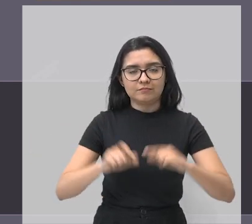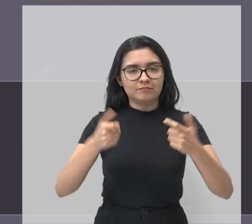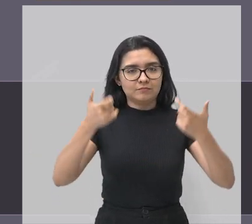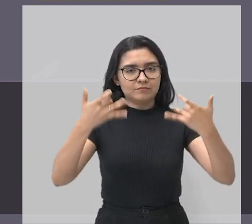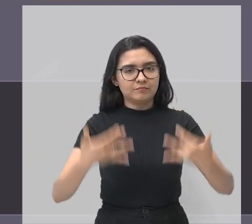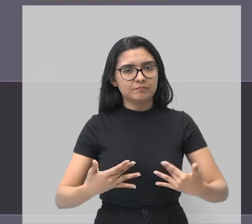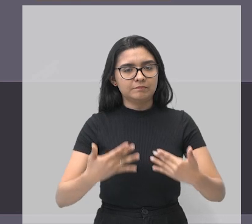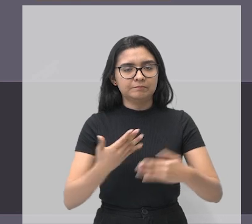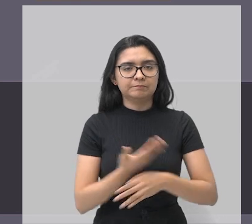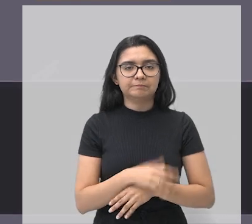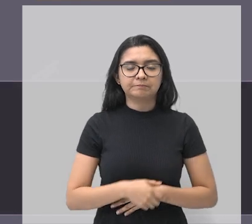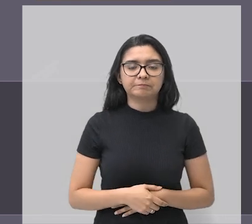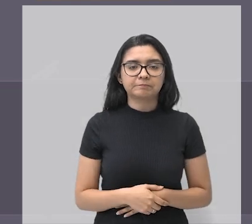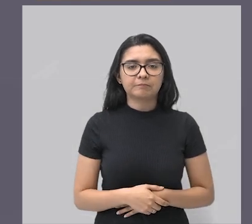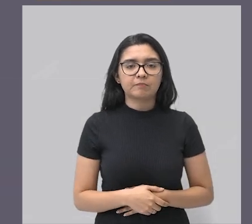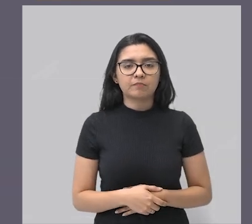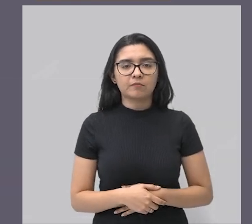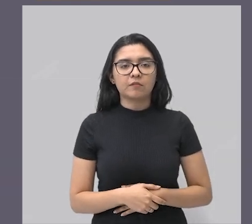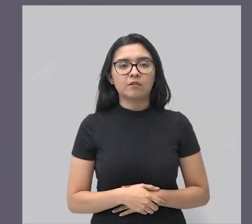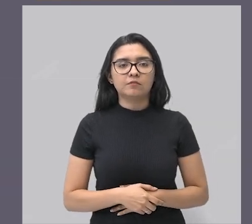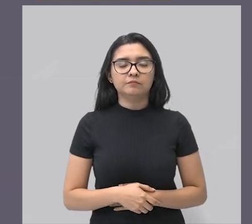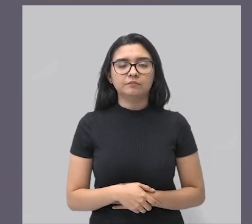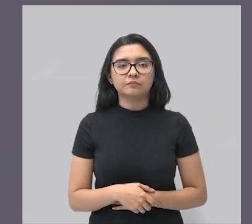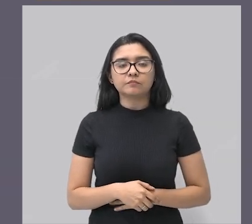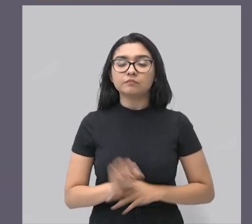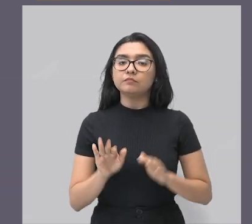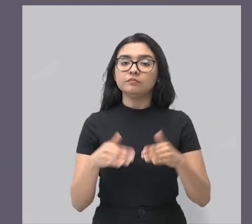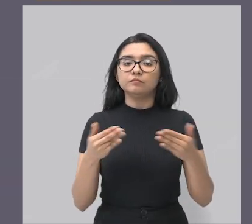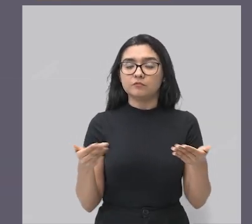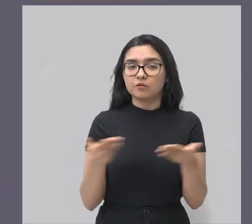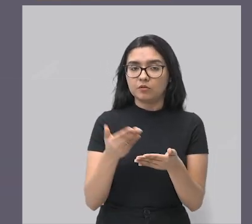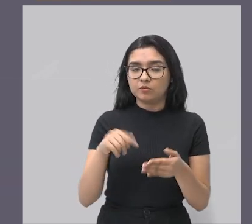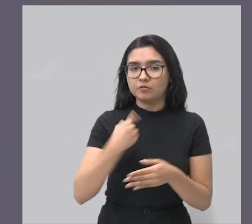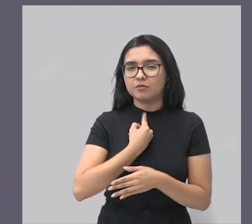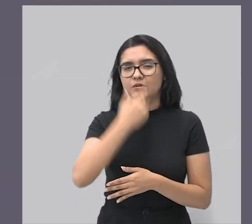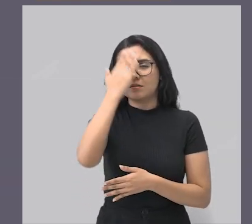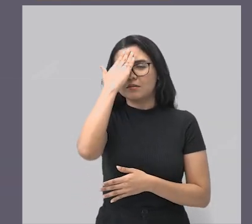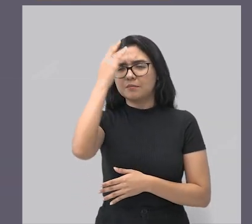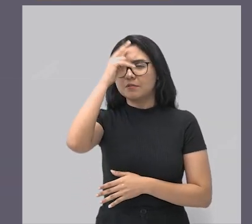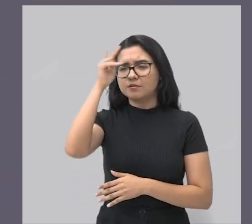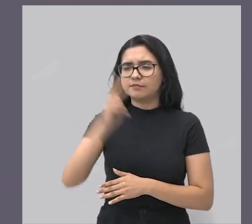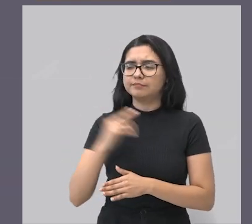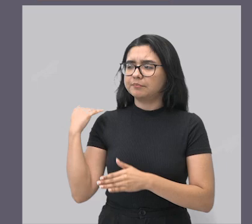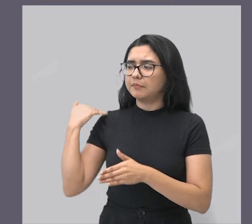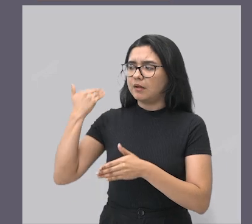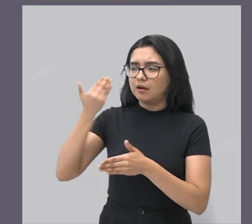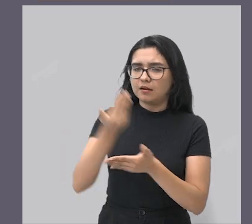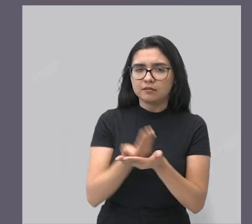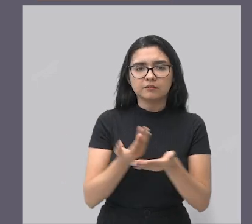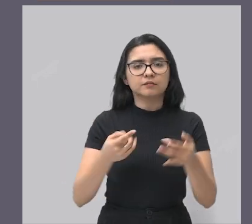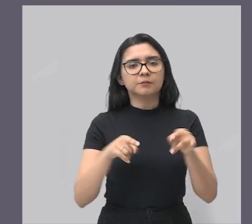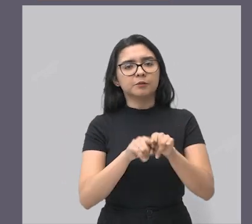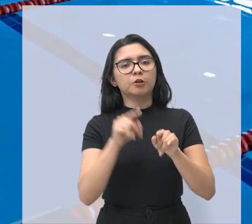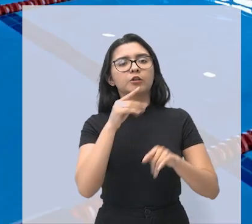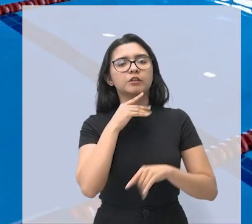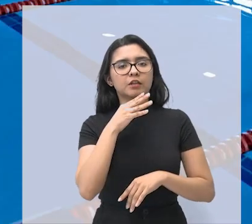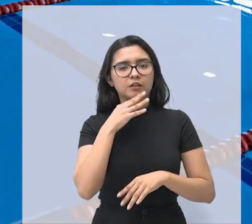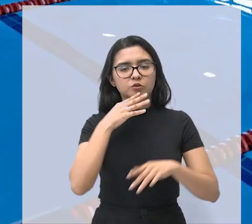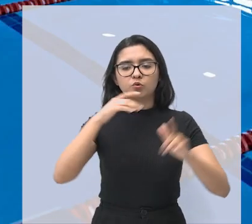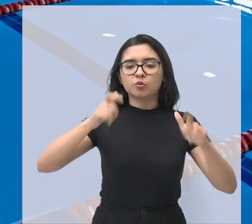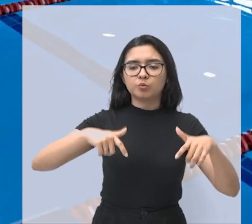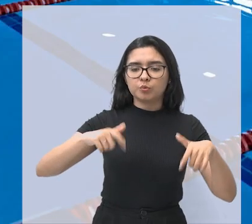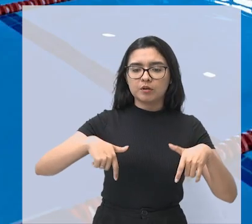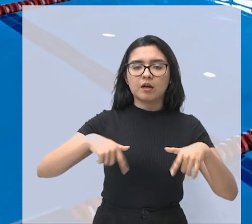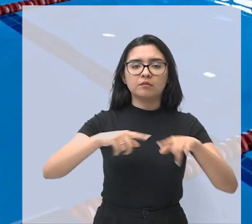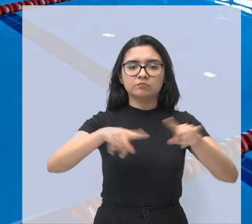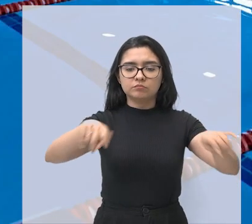para vocês. Muito bem. Agora que a gente sabe a história, já conheceu um pouco da piscina olímpica e de tudo